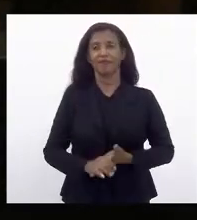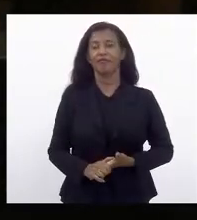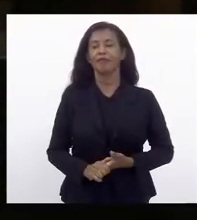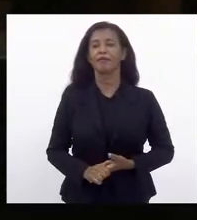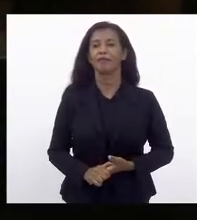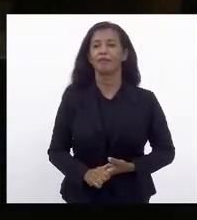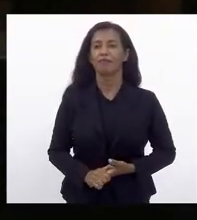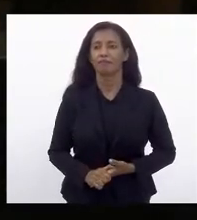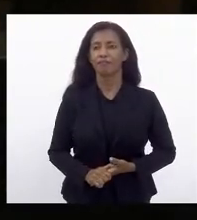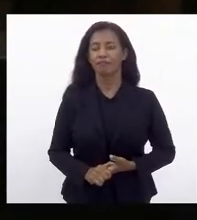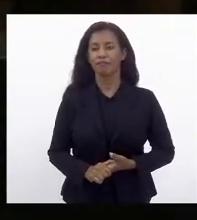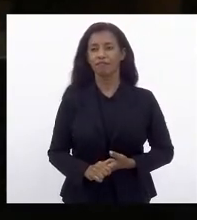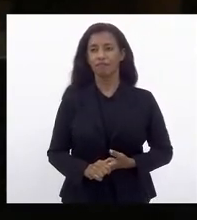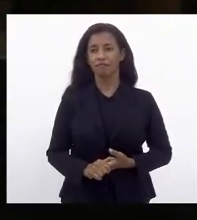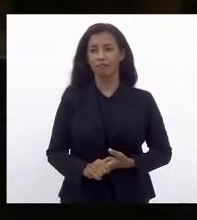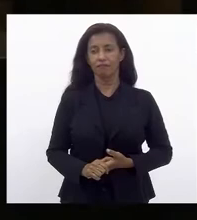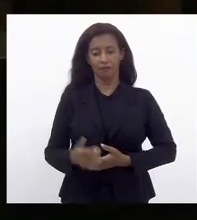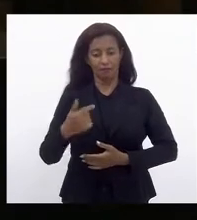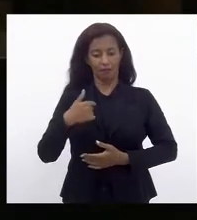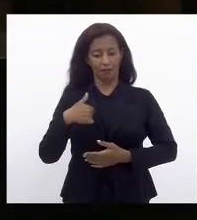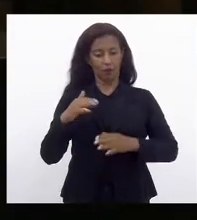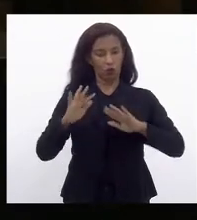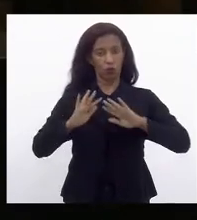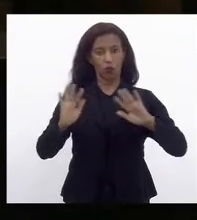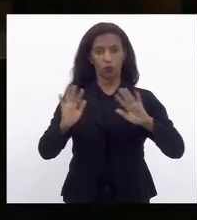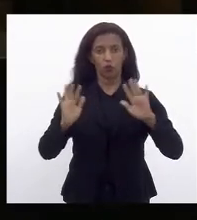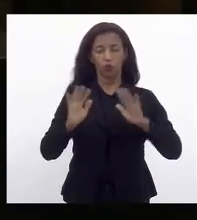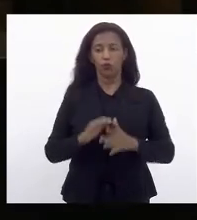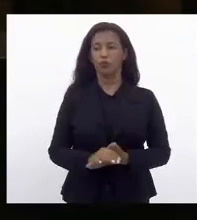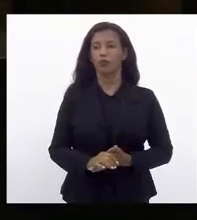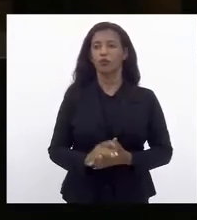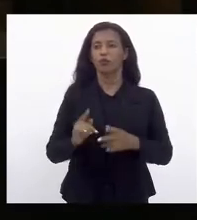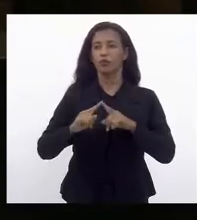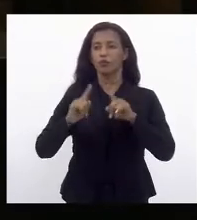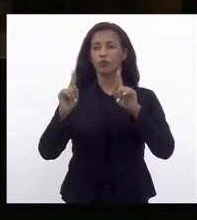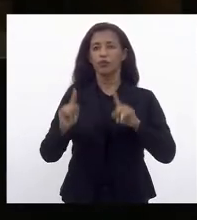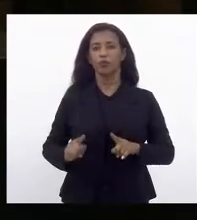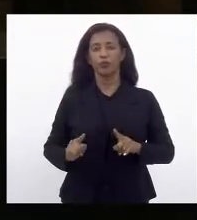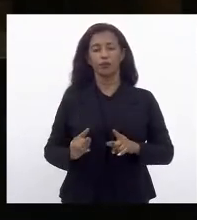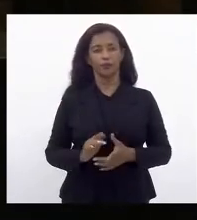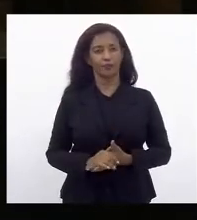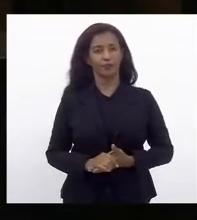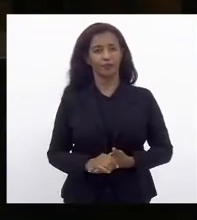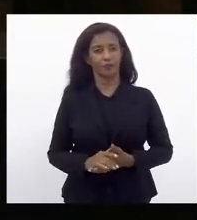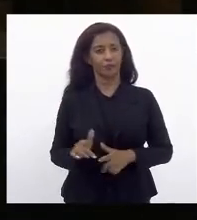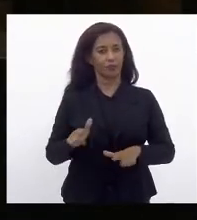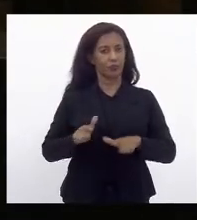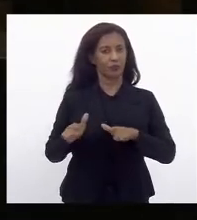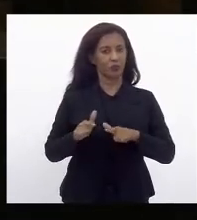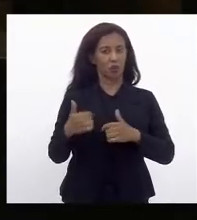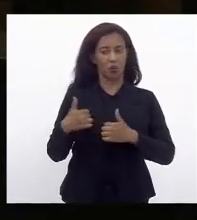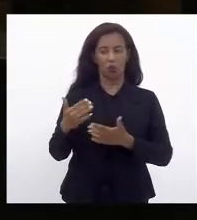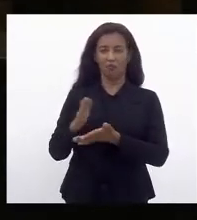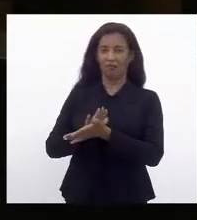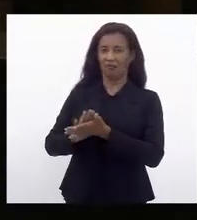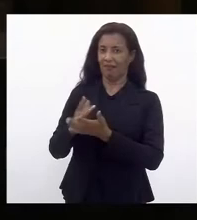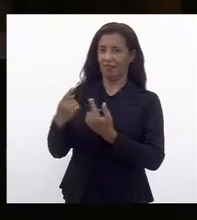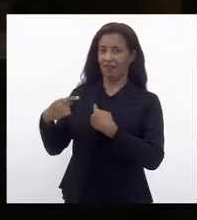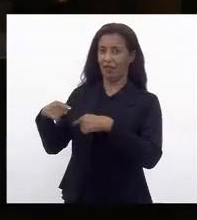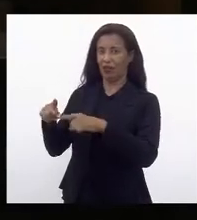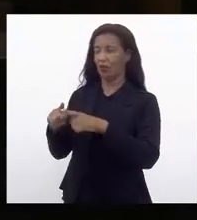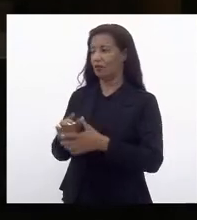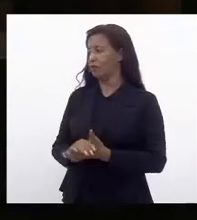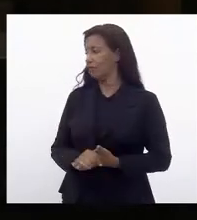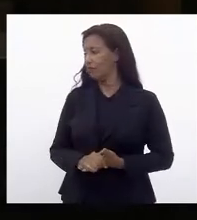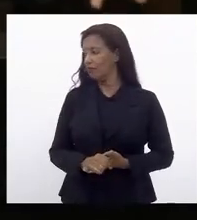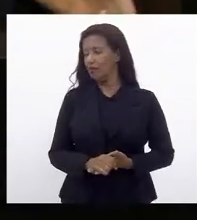Eu não sou servidor público. Não tem nada contra, gostaria até